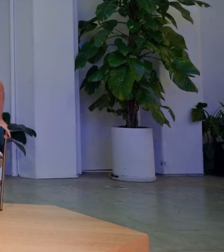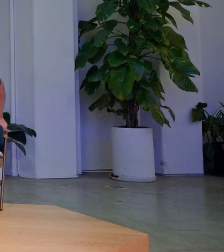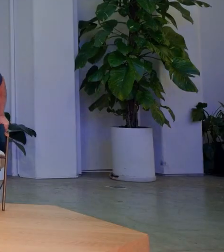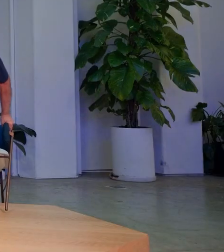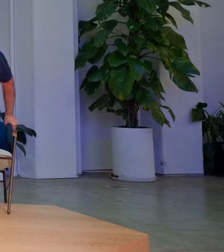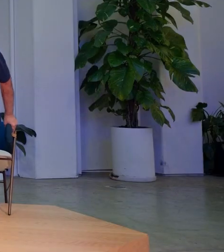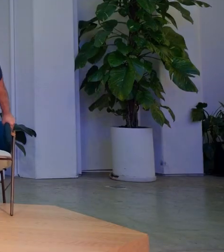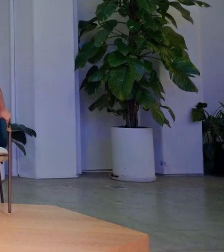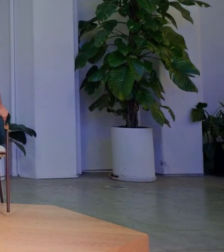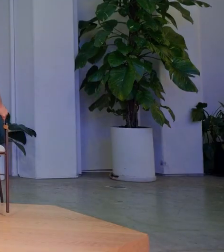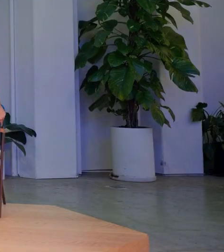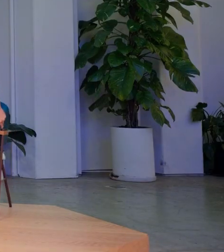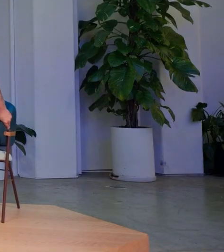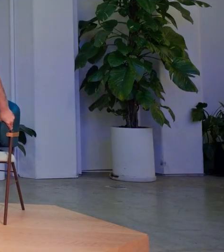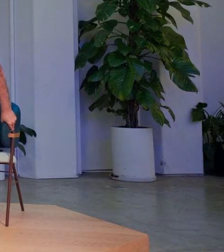Nossa.